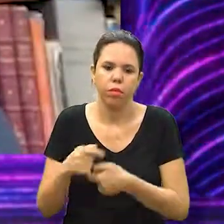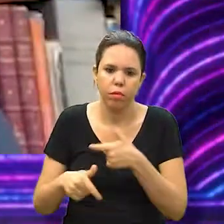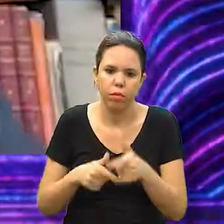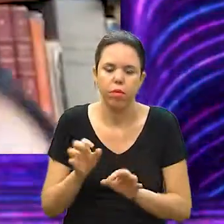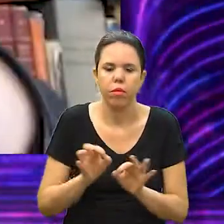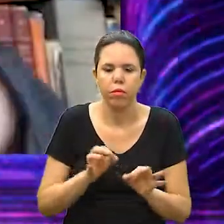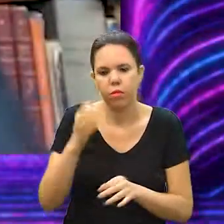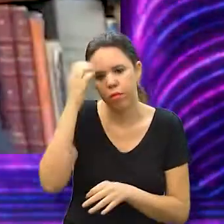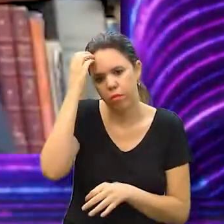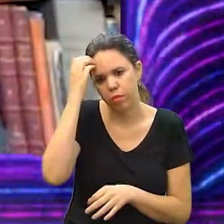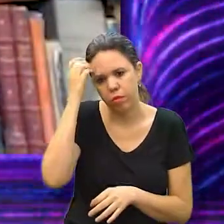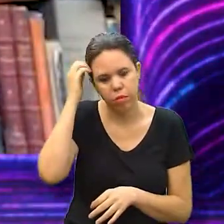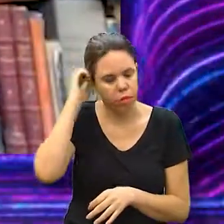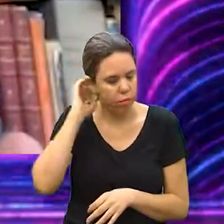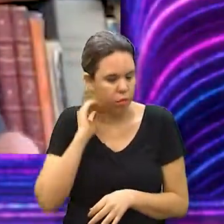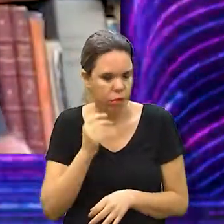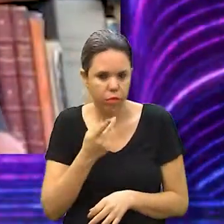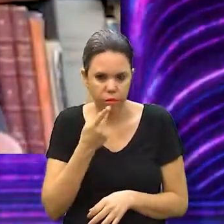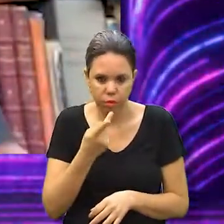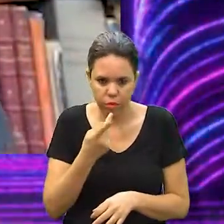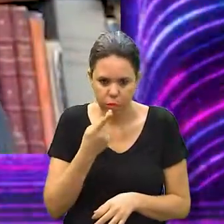mercado editorial, as